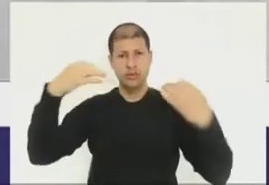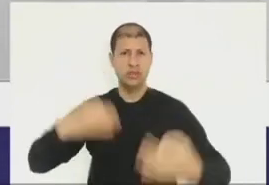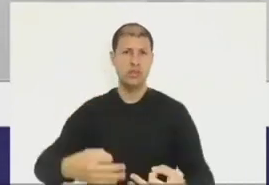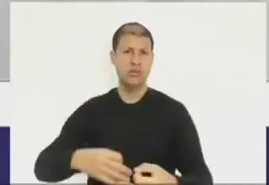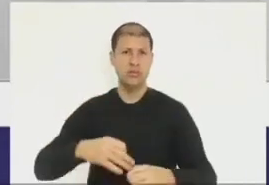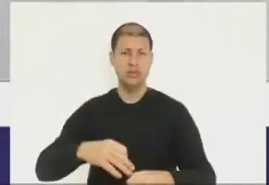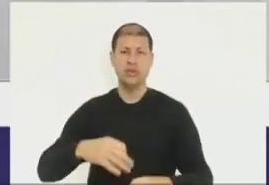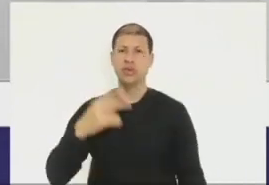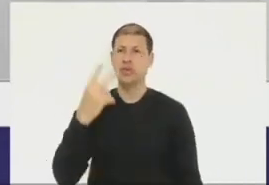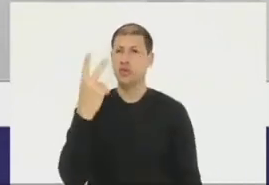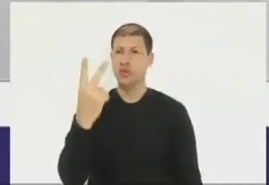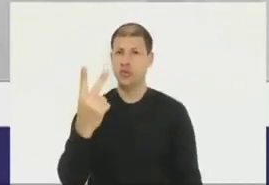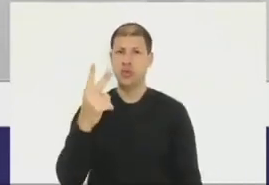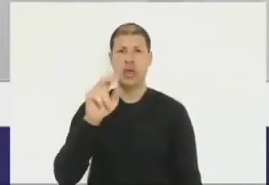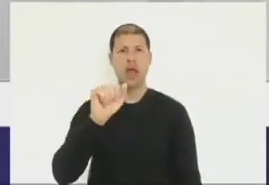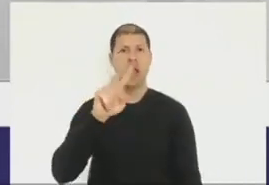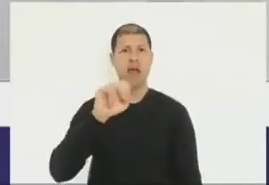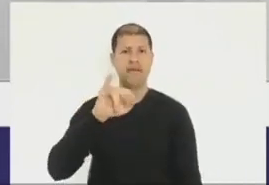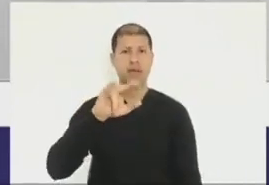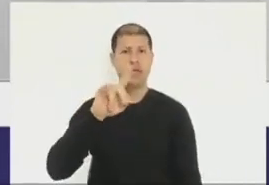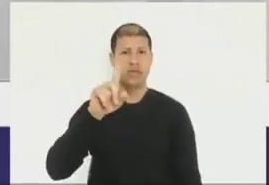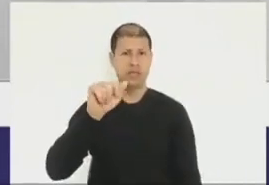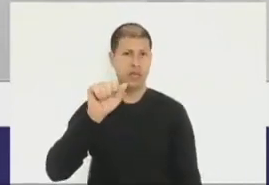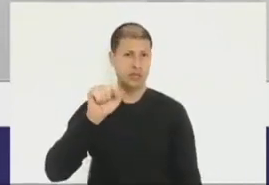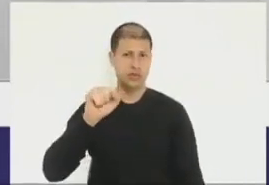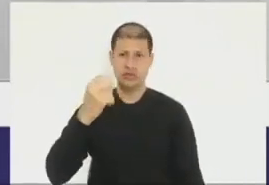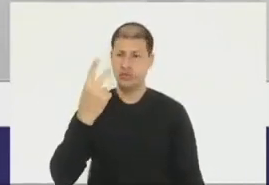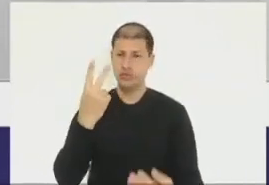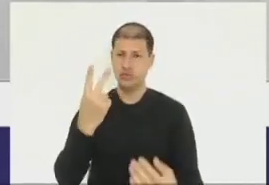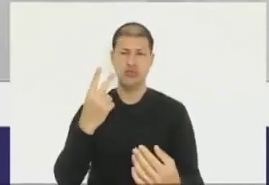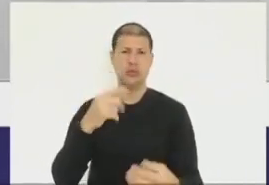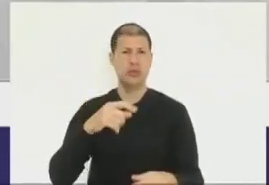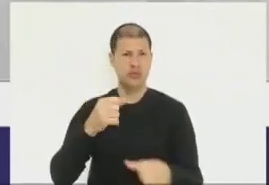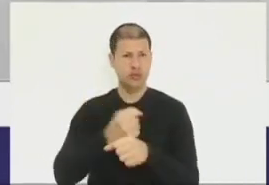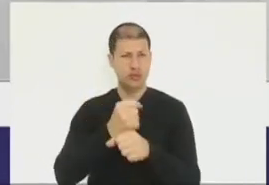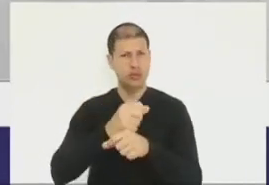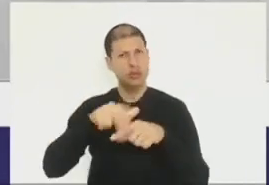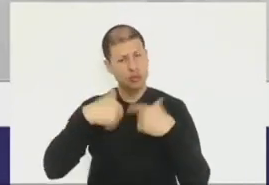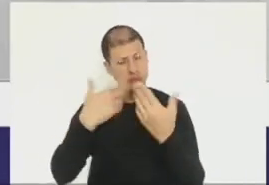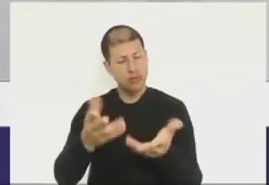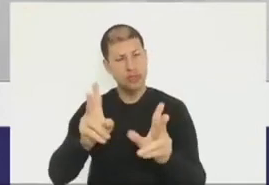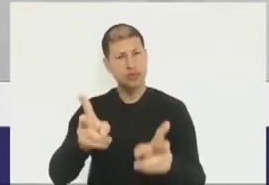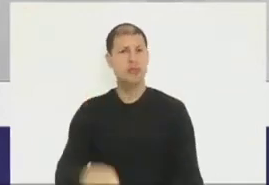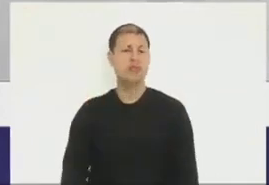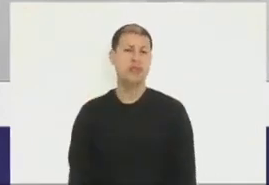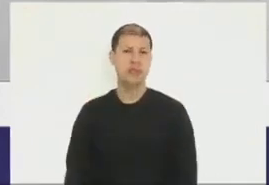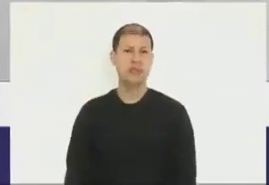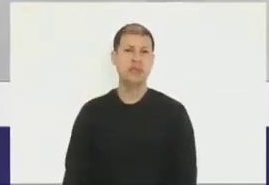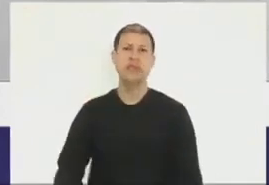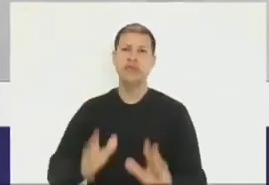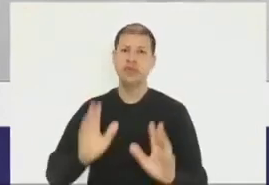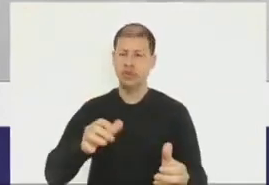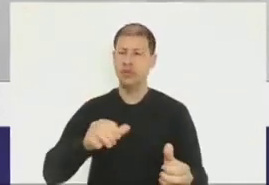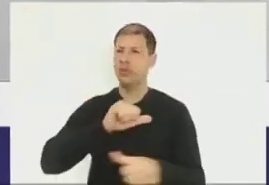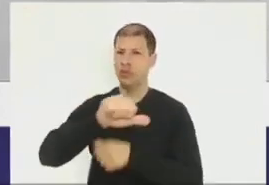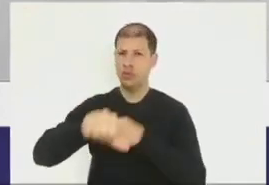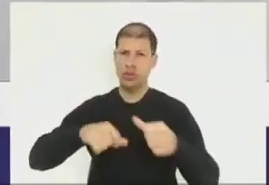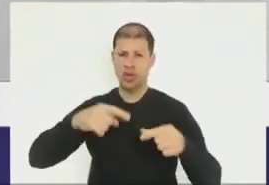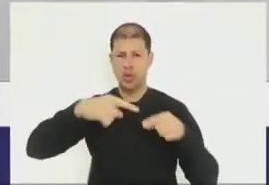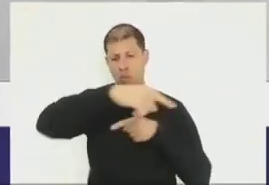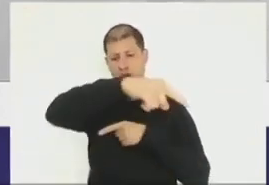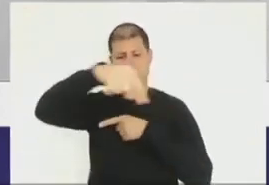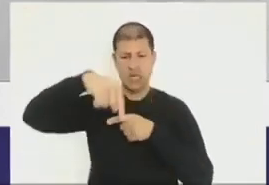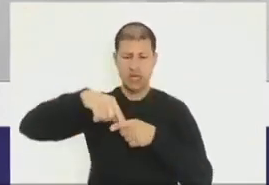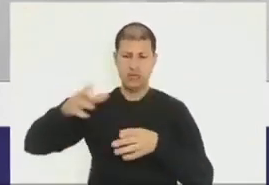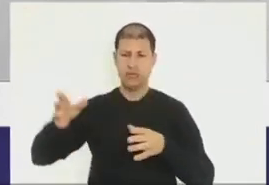duas avenidas. Acho que foi construído por isso mesmo. Já foi mudado um quarteirão, ela está vindo